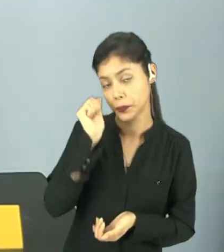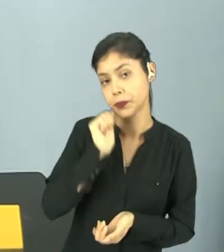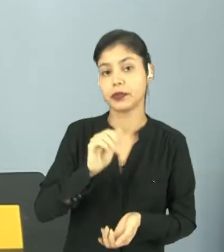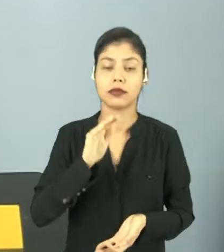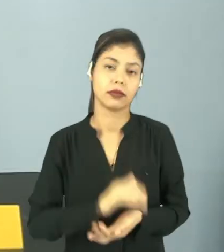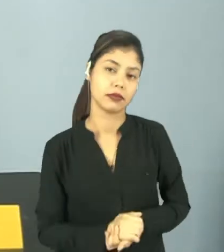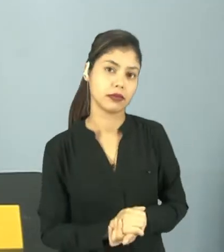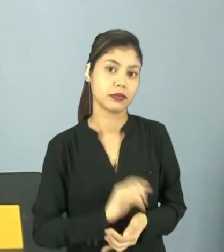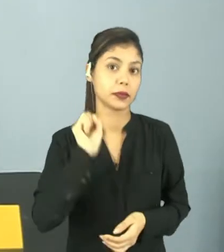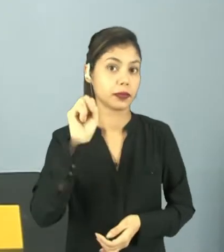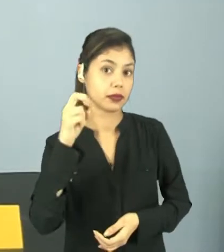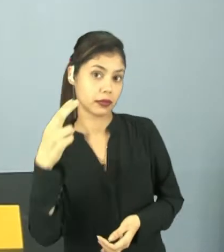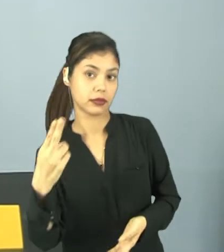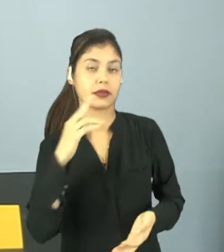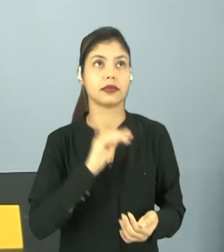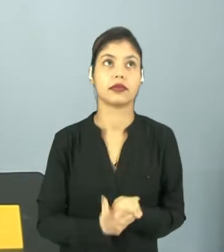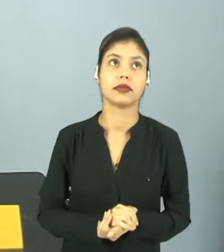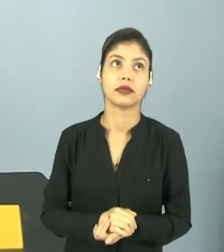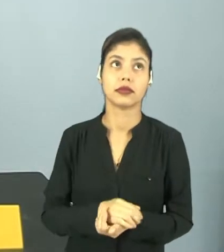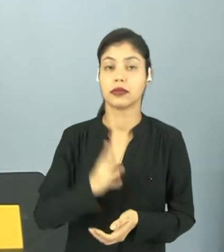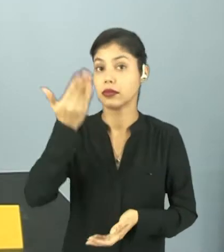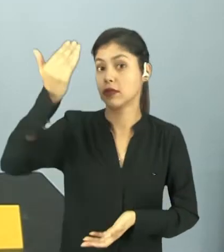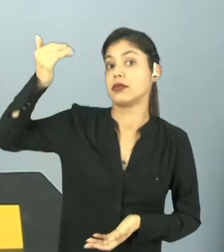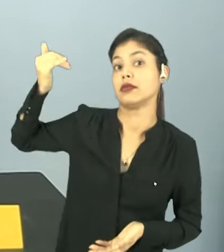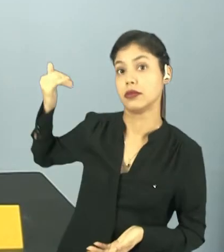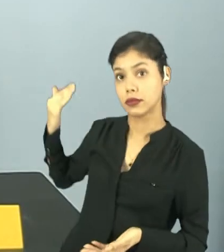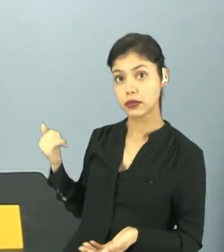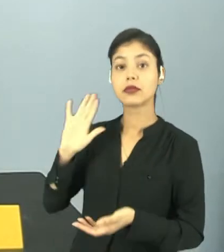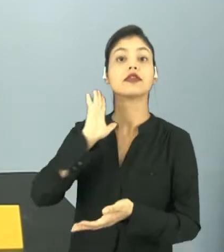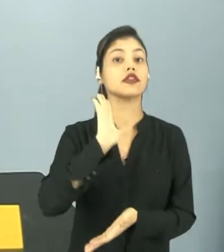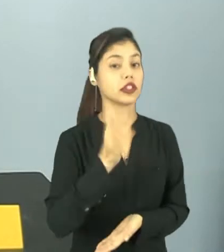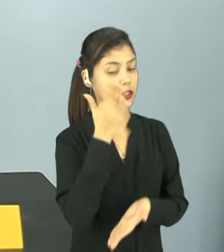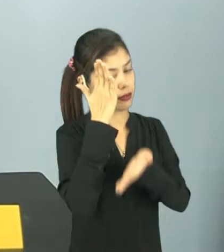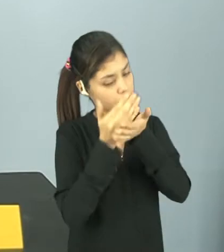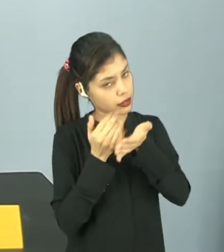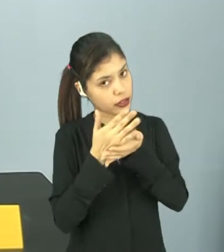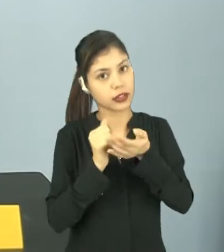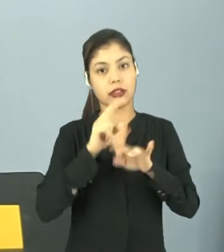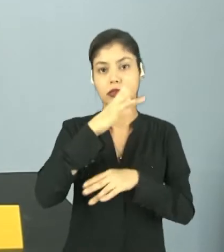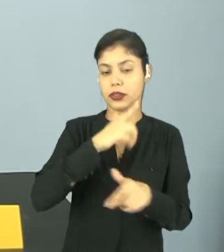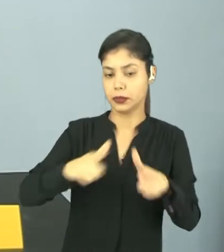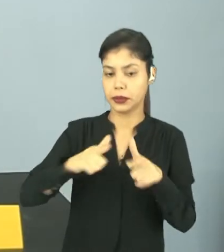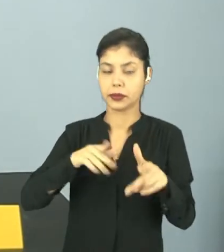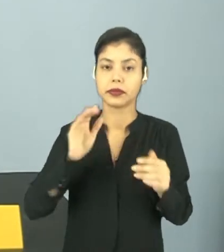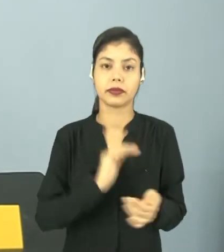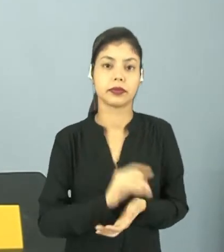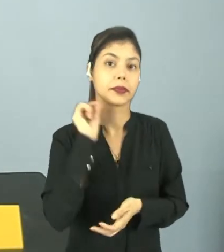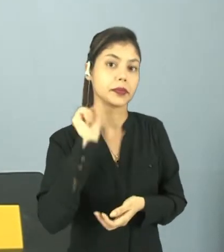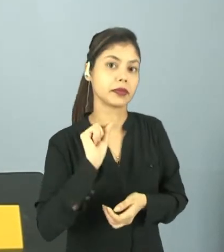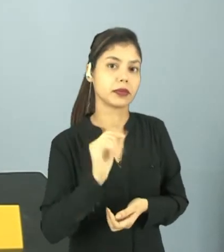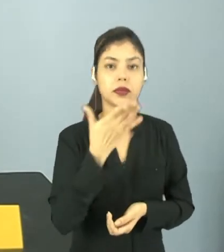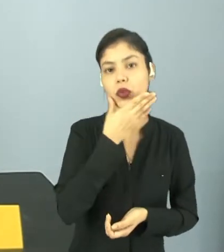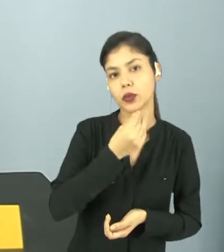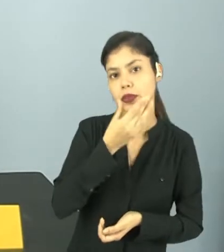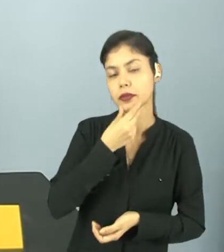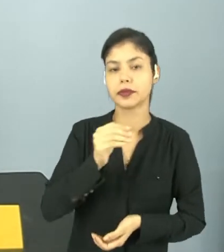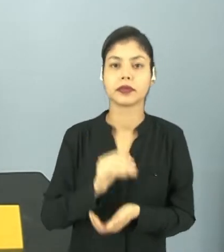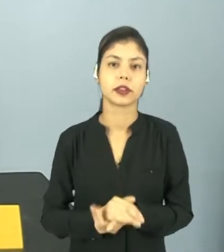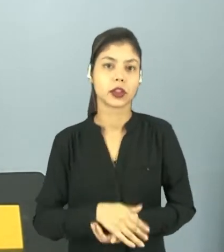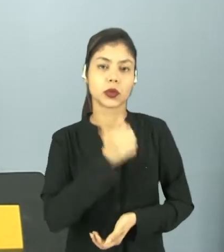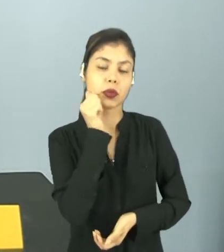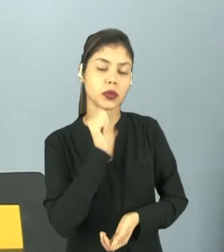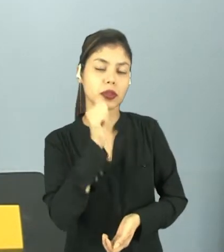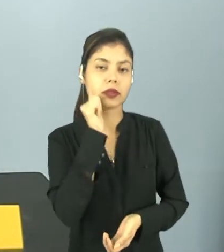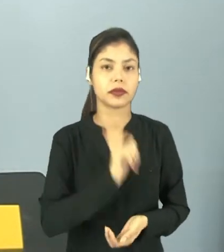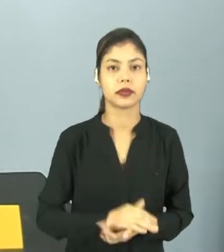mulheres. Ou seja, desde aquela época, eles dividiam o trabalho, que era entre homens e